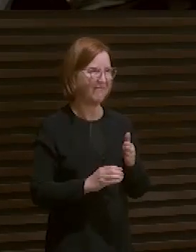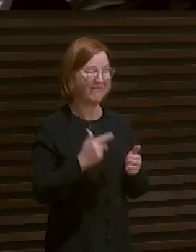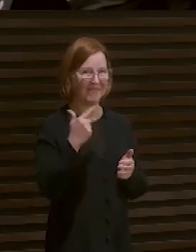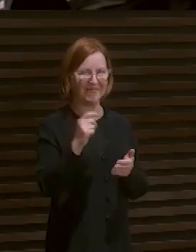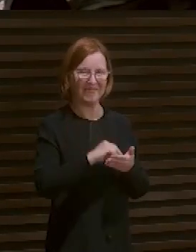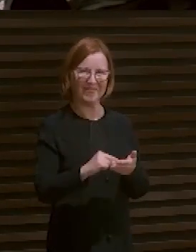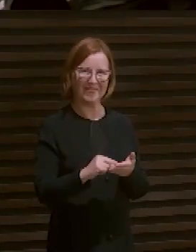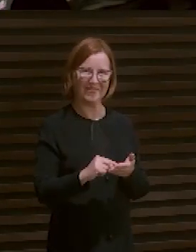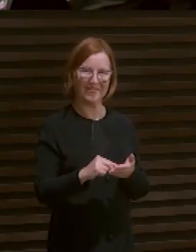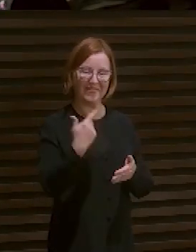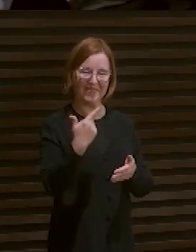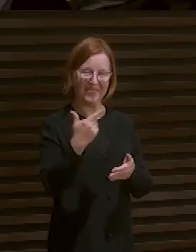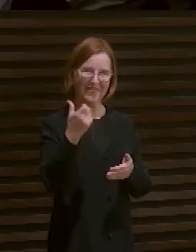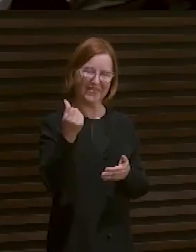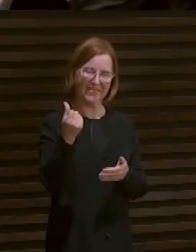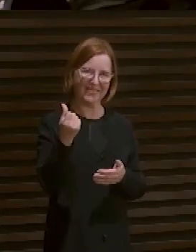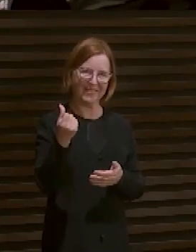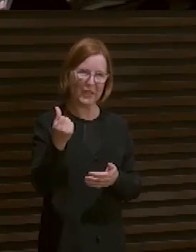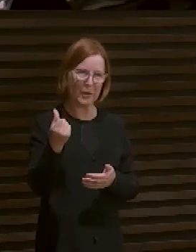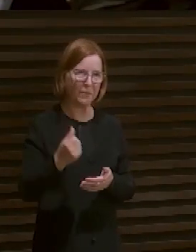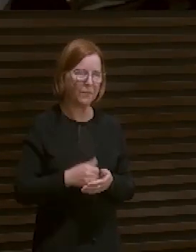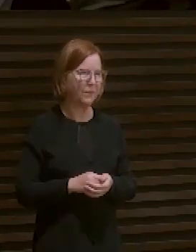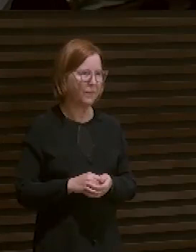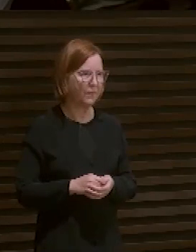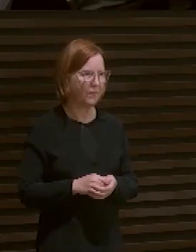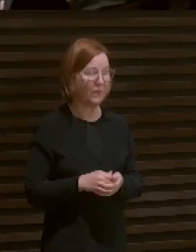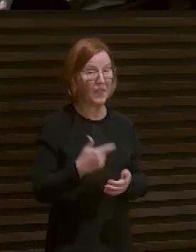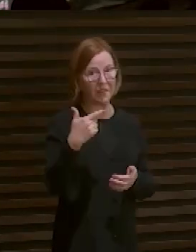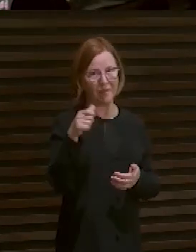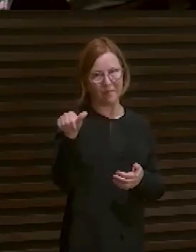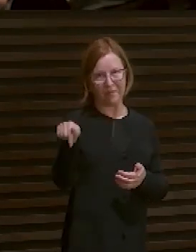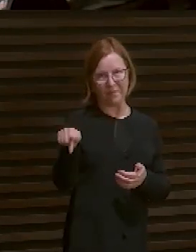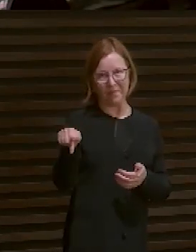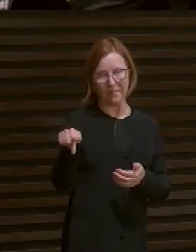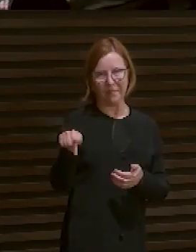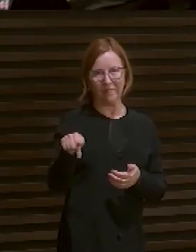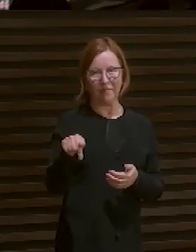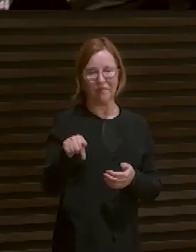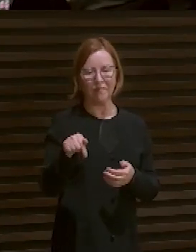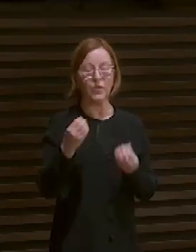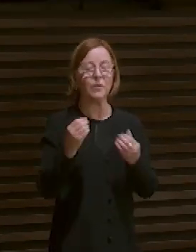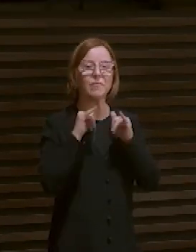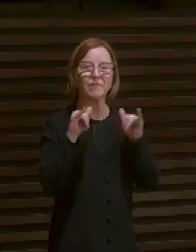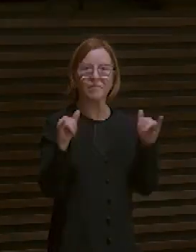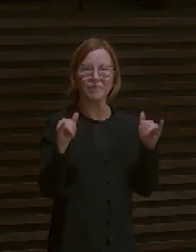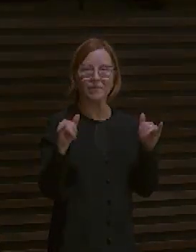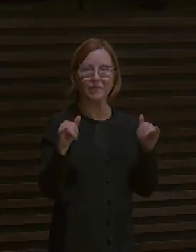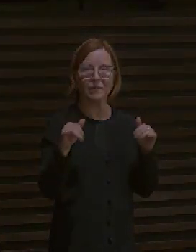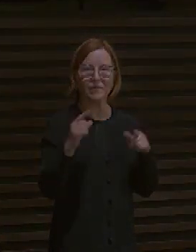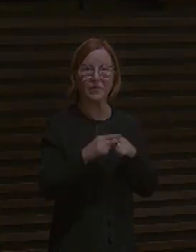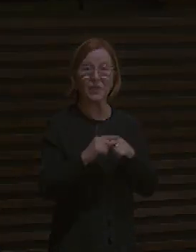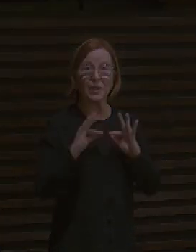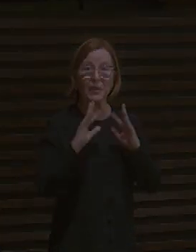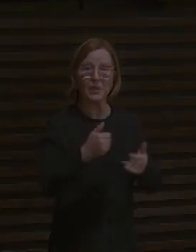3, versículo 26 e 27. Como é que diz aí? Pois